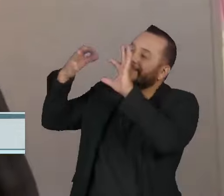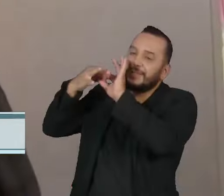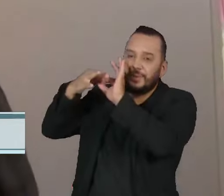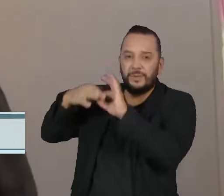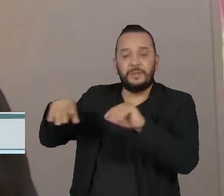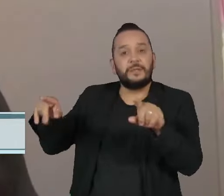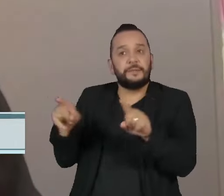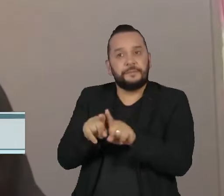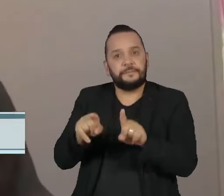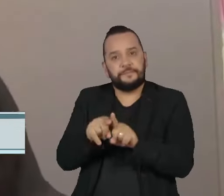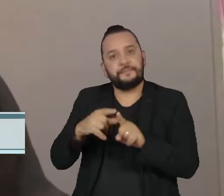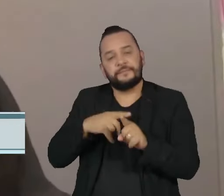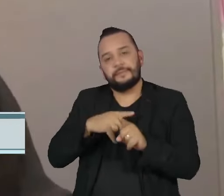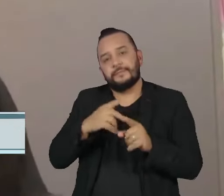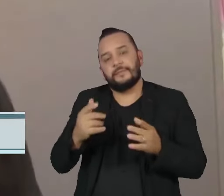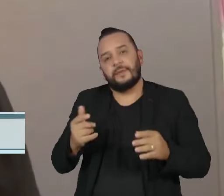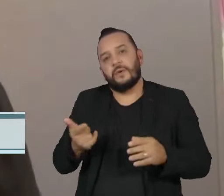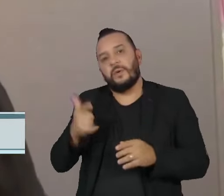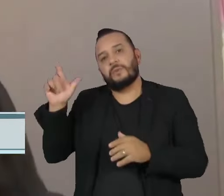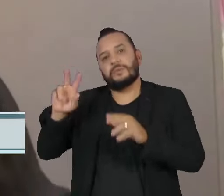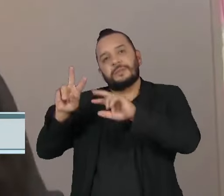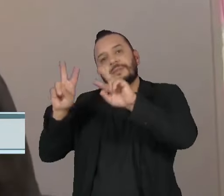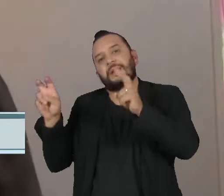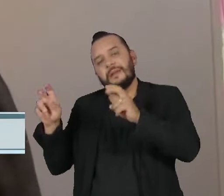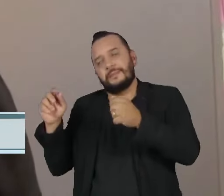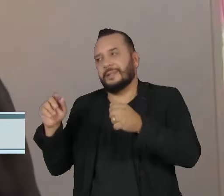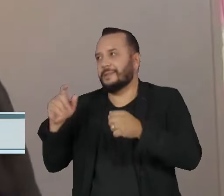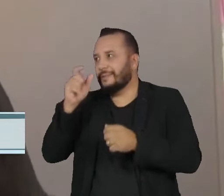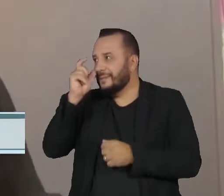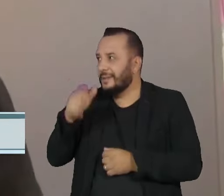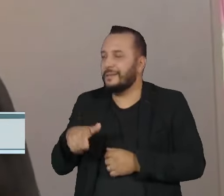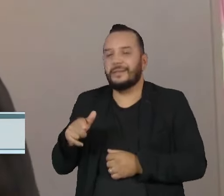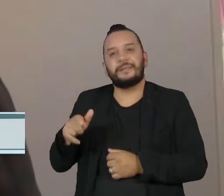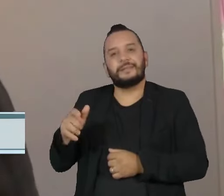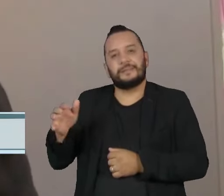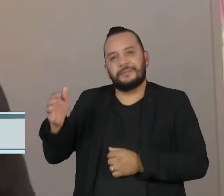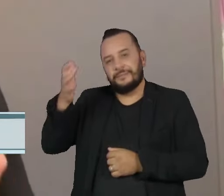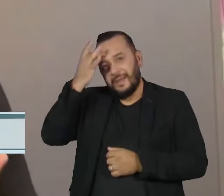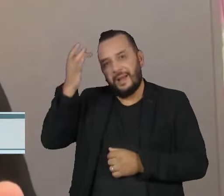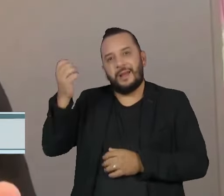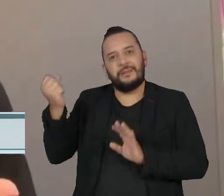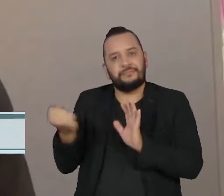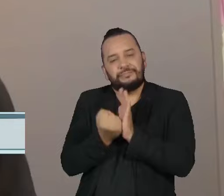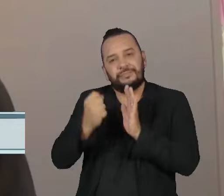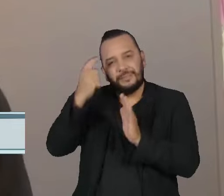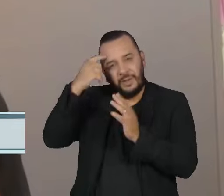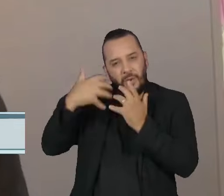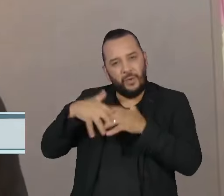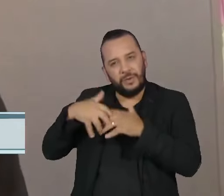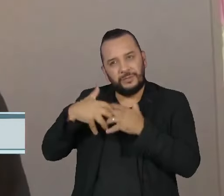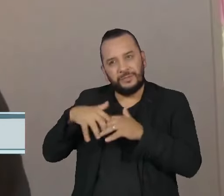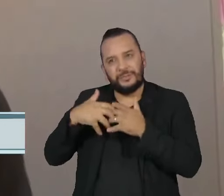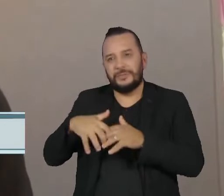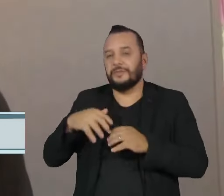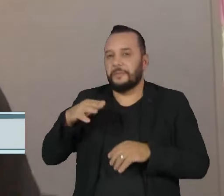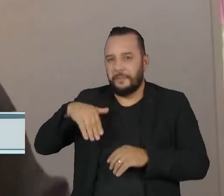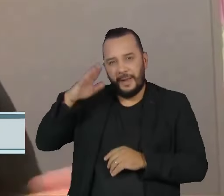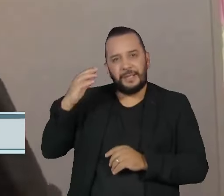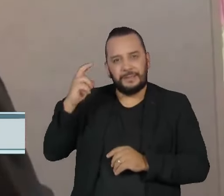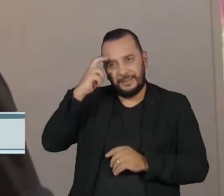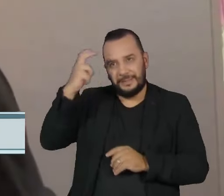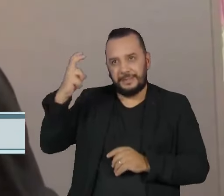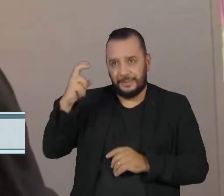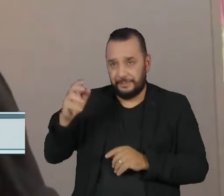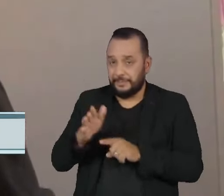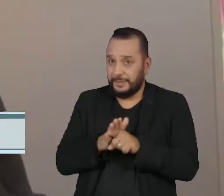das questões paralelas Profundas interessantes marcantes que tem a ver com o cognitivo a criança fica mais inteligente